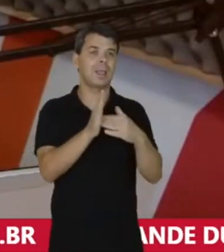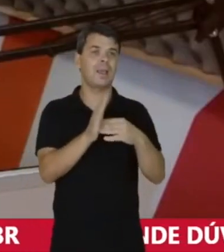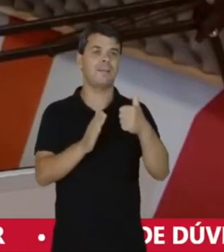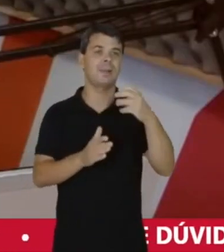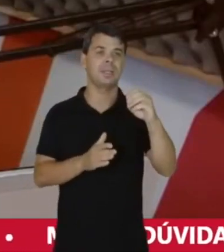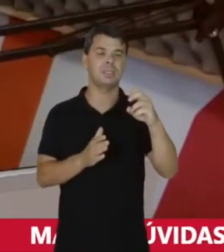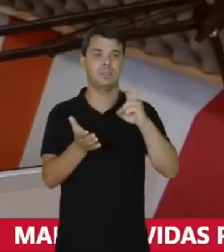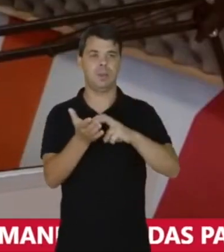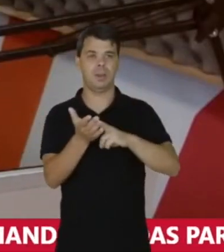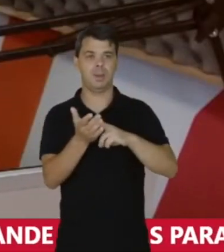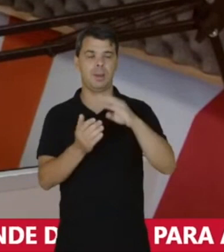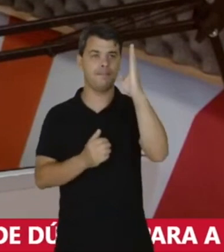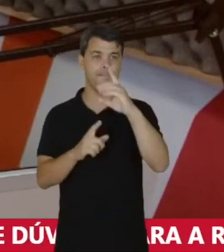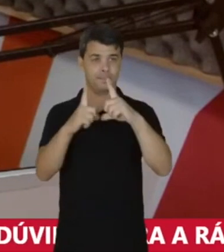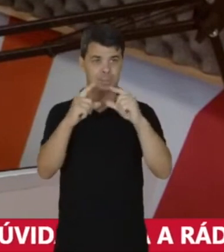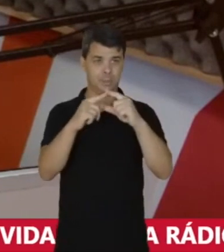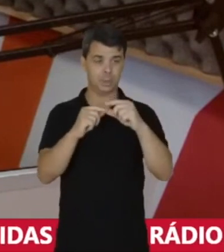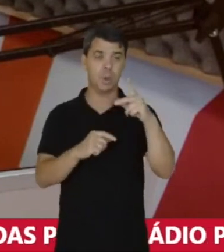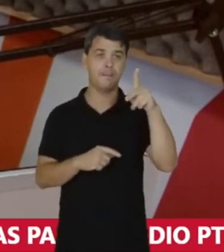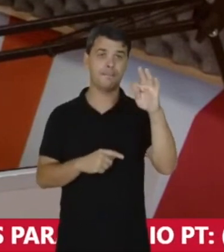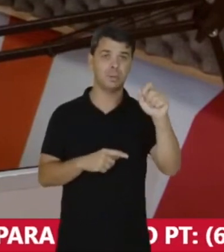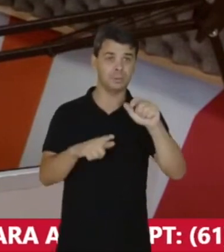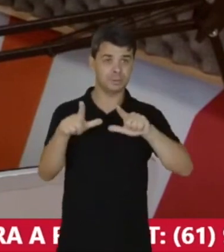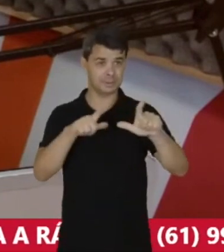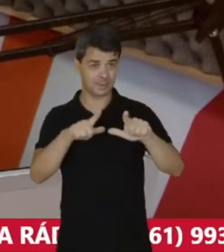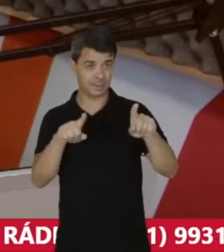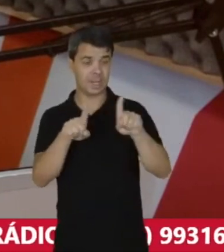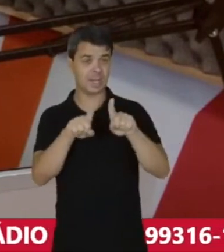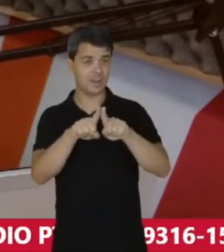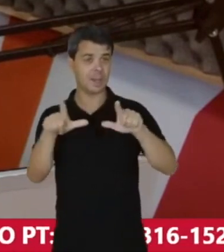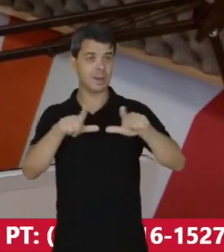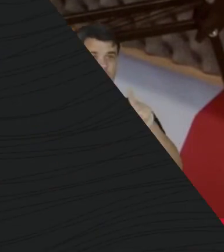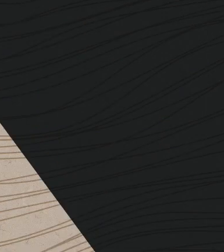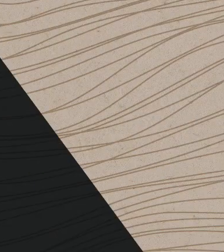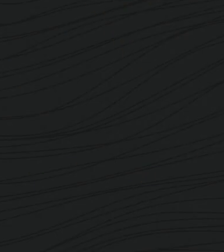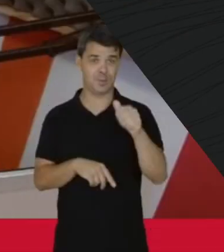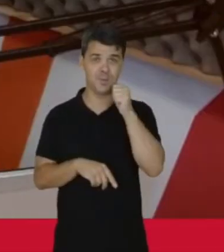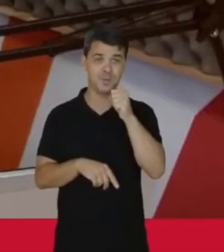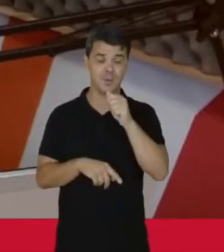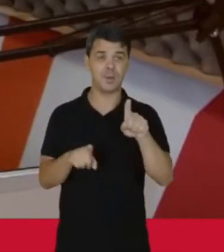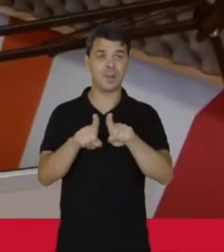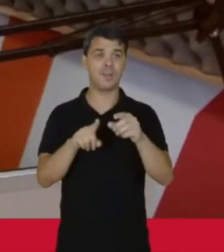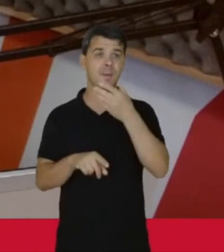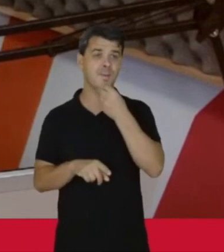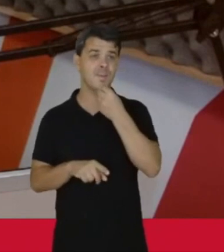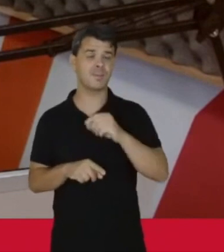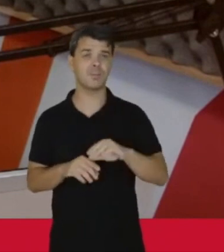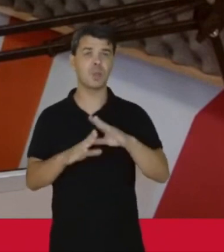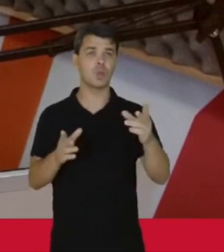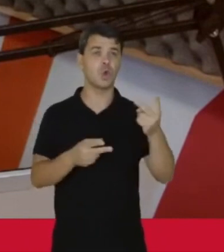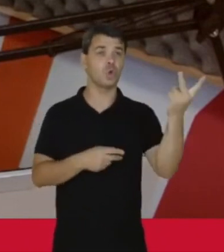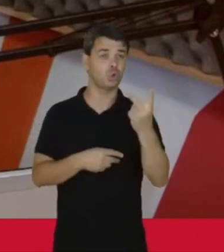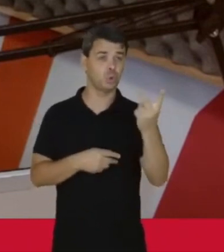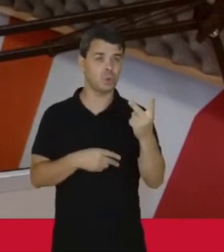de Brasília, na frequência do Partido das Trabalhadoras e dos Trabalhadores. O Jornal Rádio PT vai receber